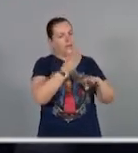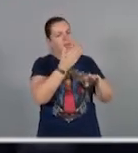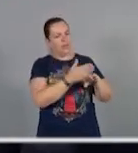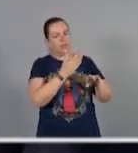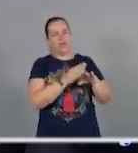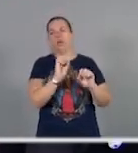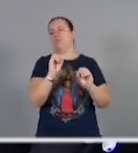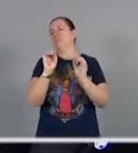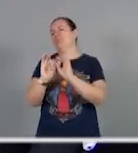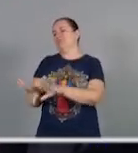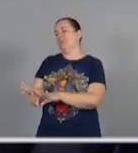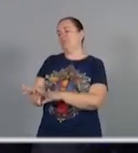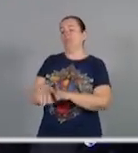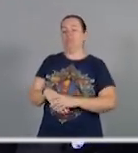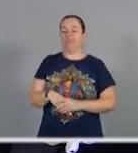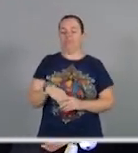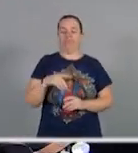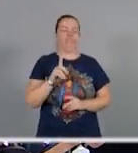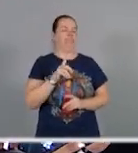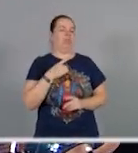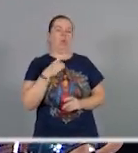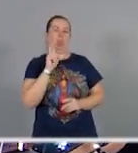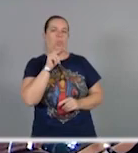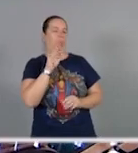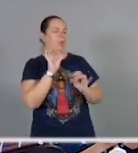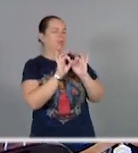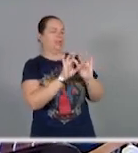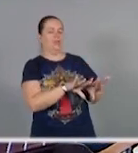ou desistir? Não, nunca desisti.